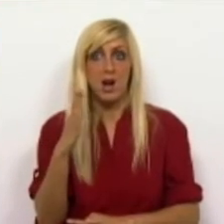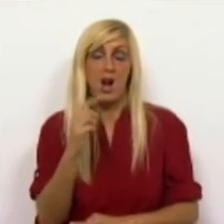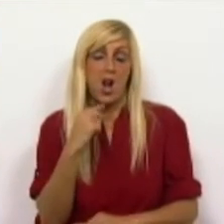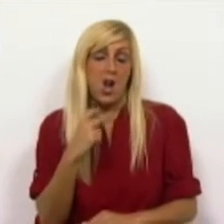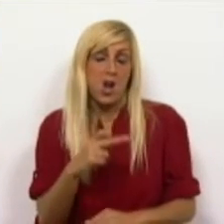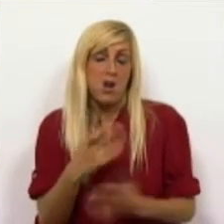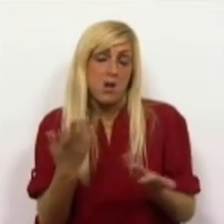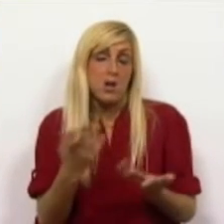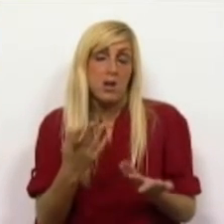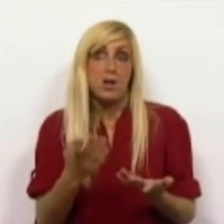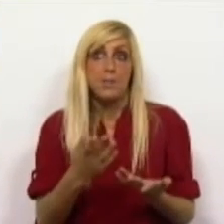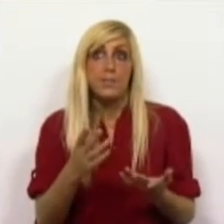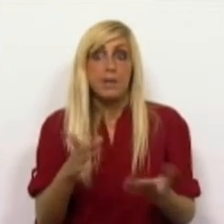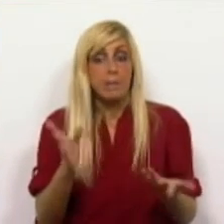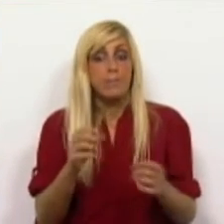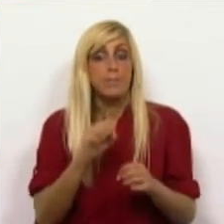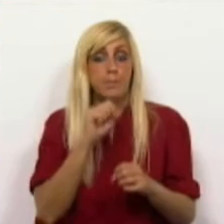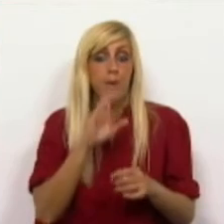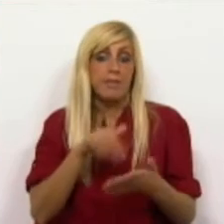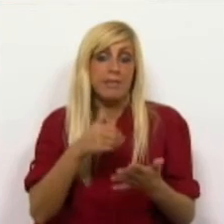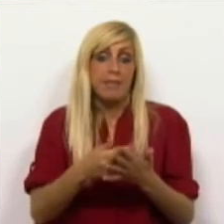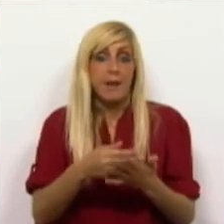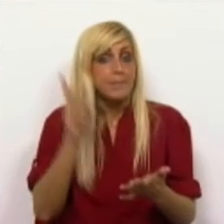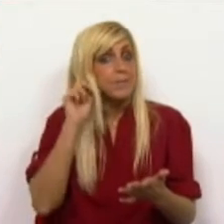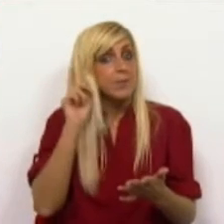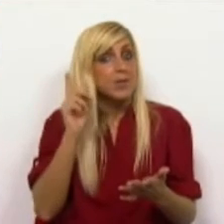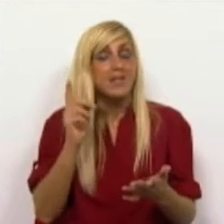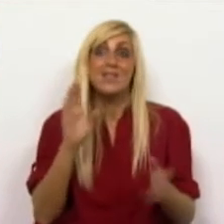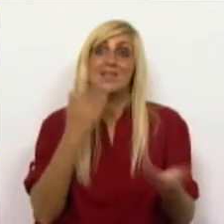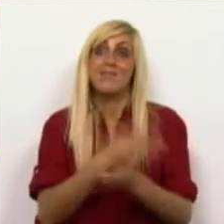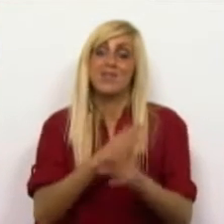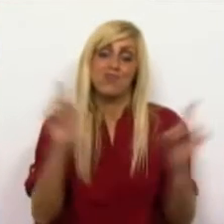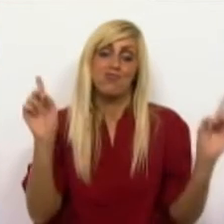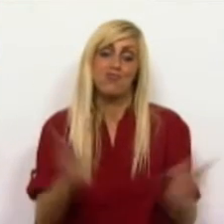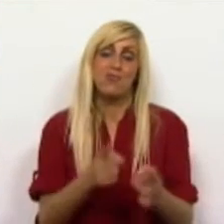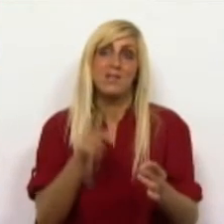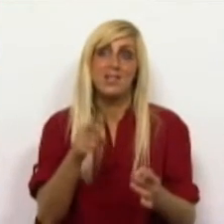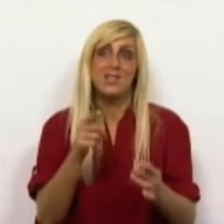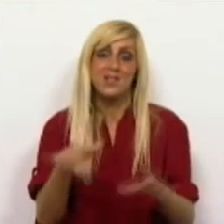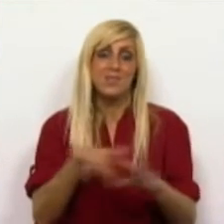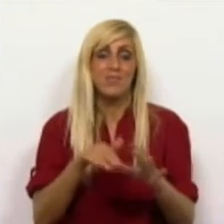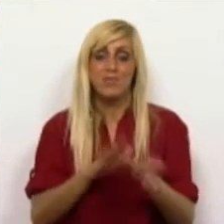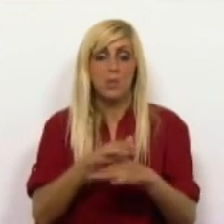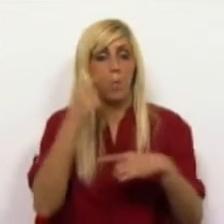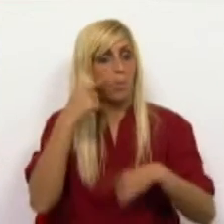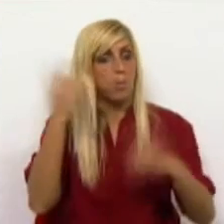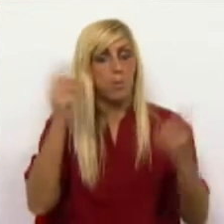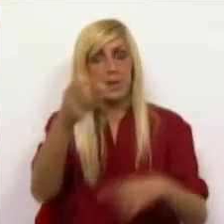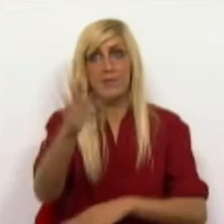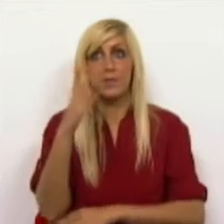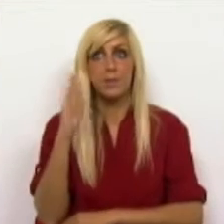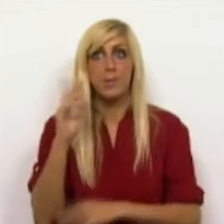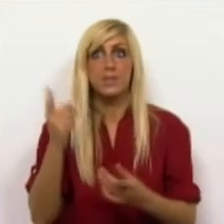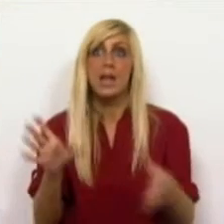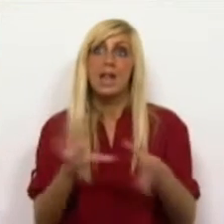como condição indispensável para diminuir os incêndios. Para isto, exige-se intervenção pública na floresta, que tende a